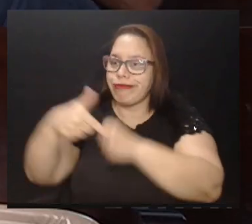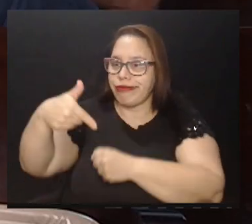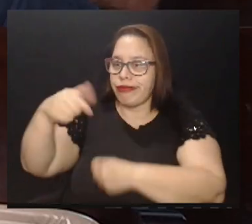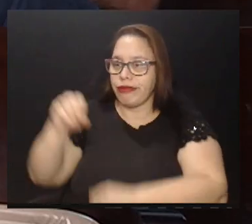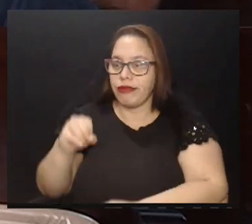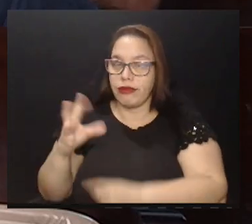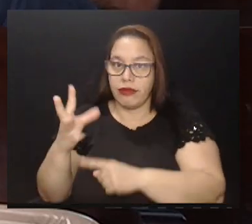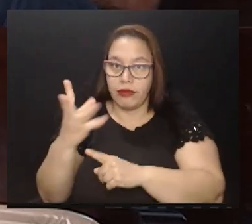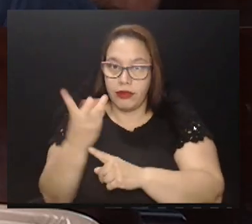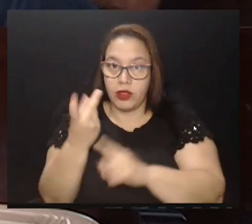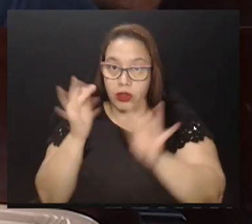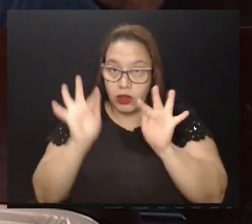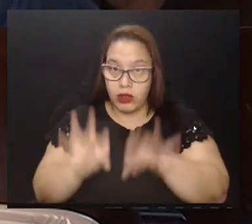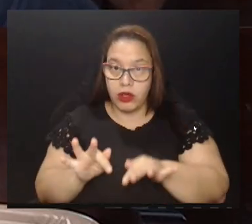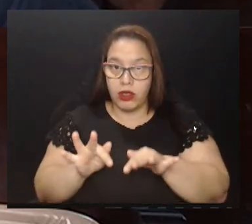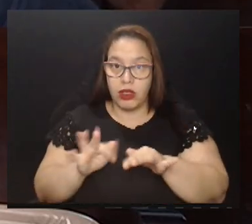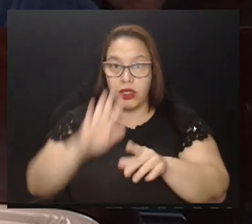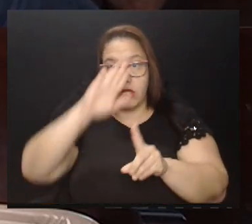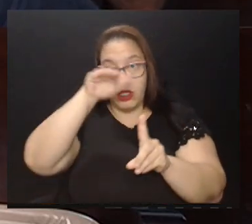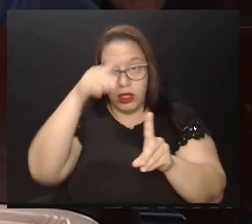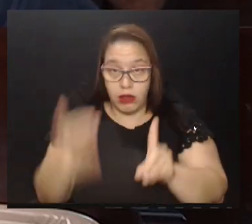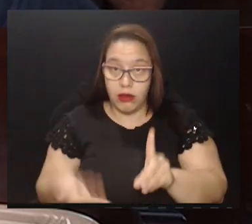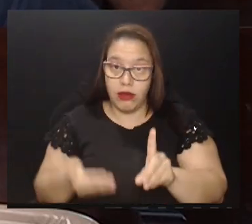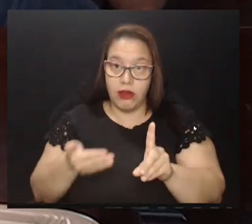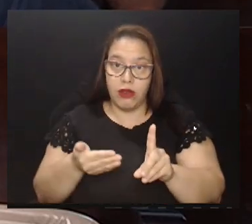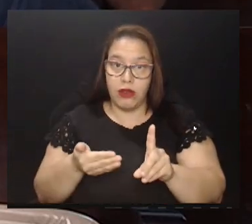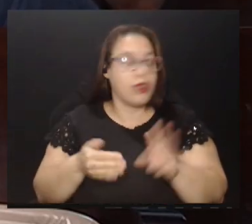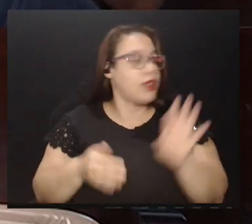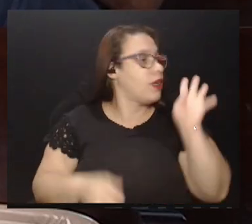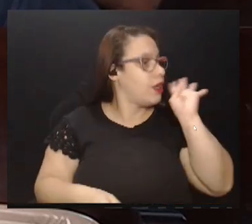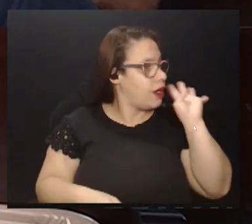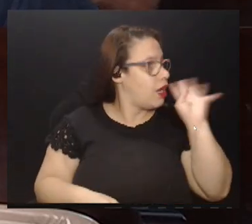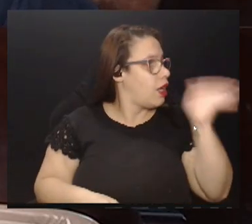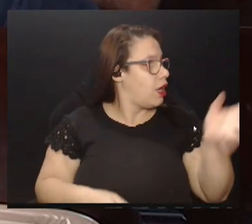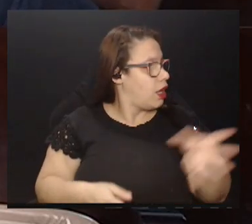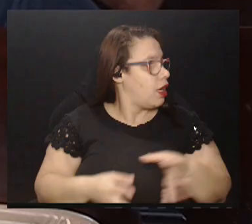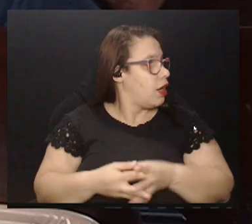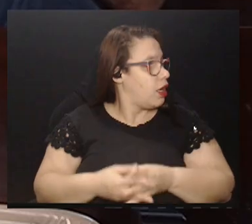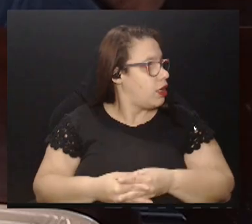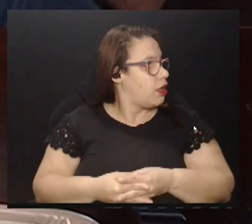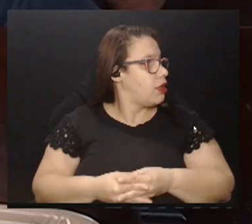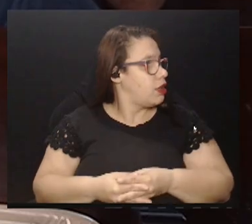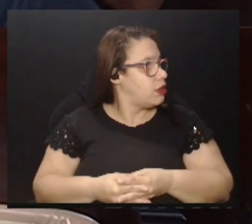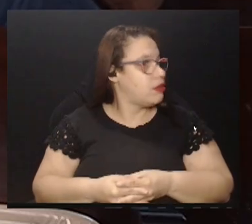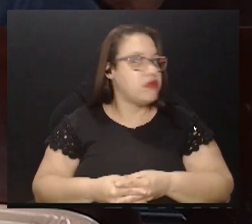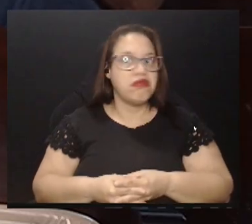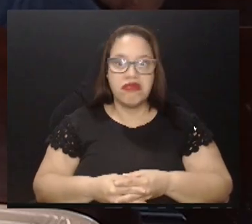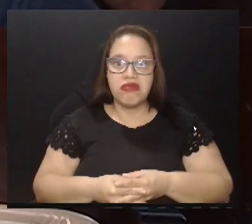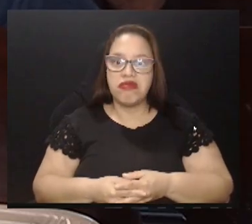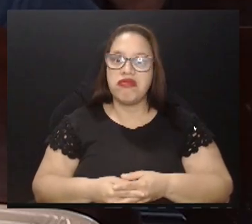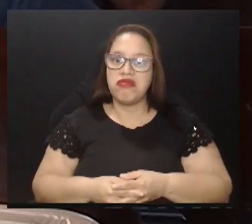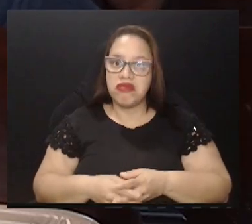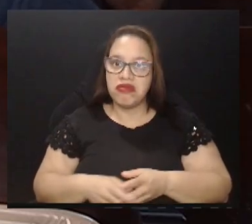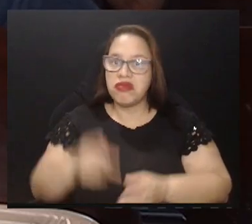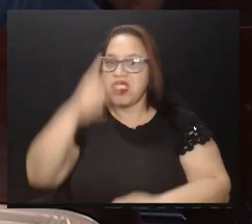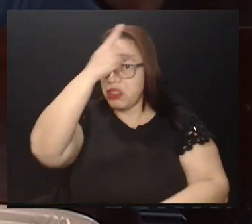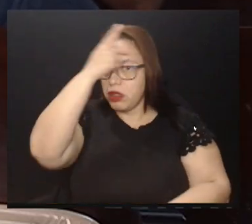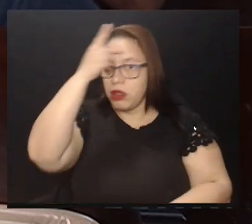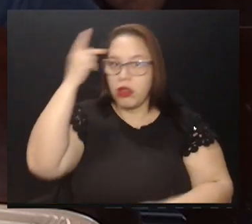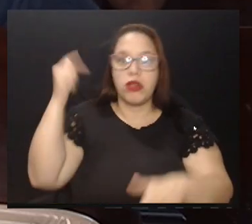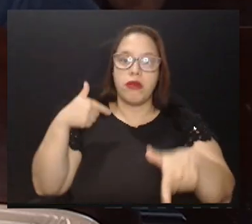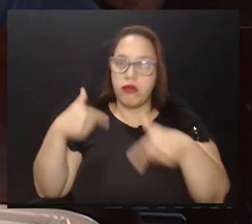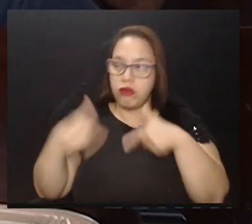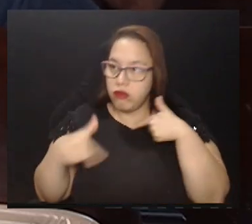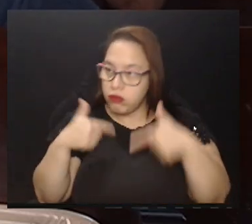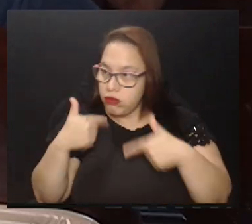uma homenagem a eles. Que legal. Porque, são grandes resistentes, são grandes trabalhadores, sabe, da